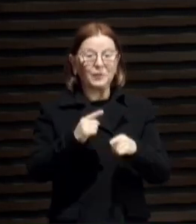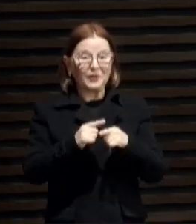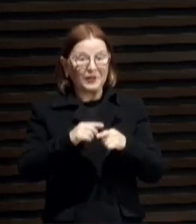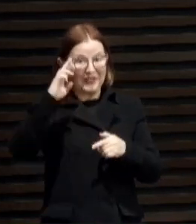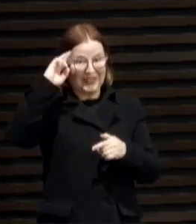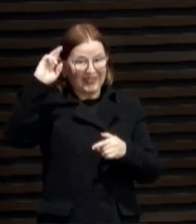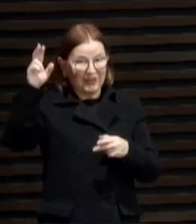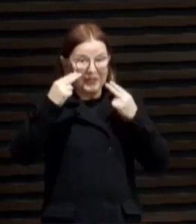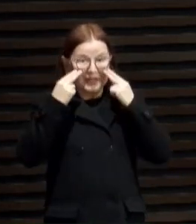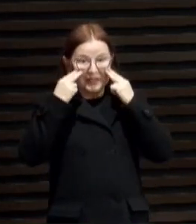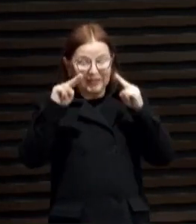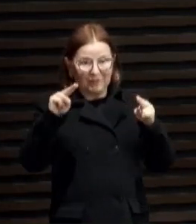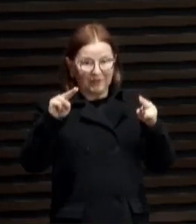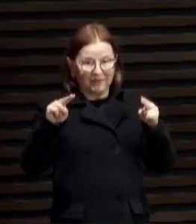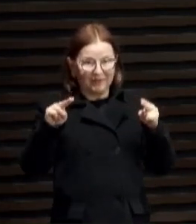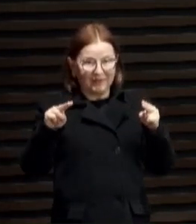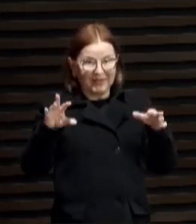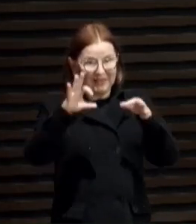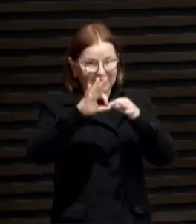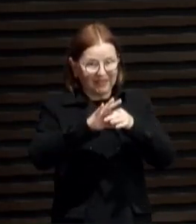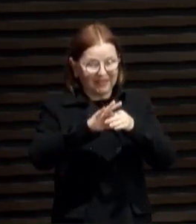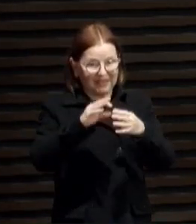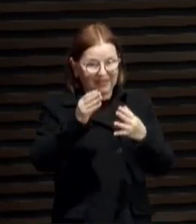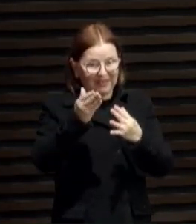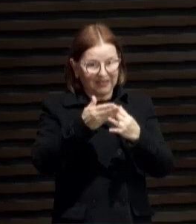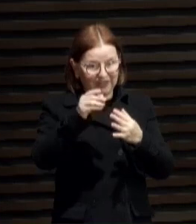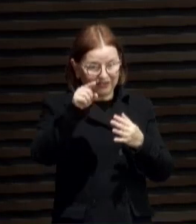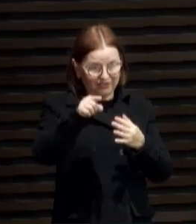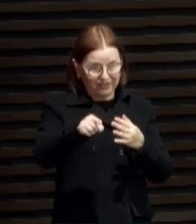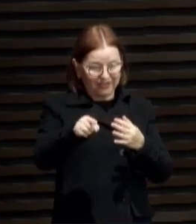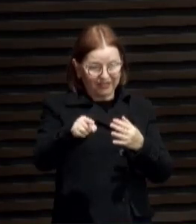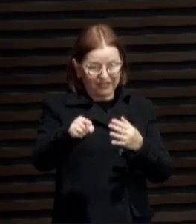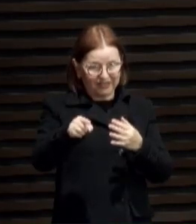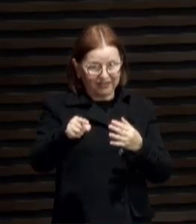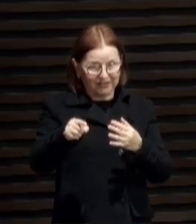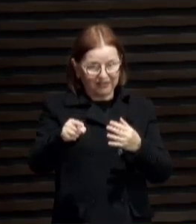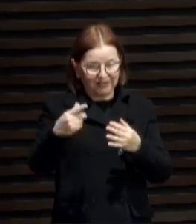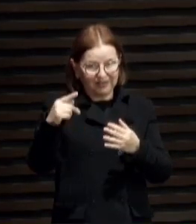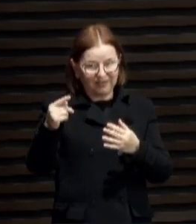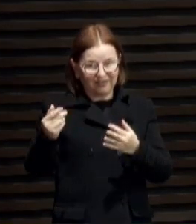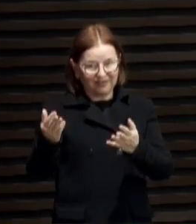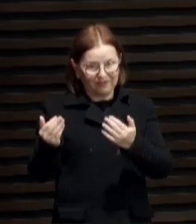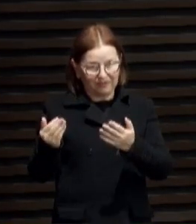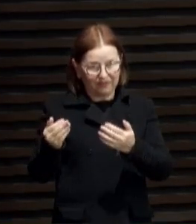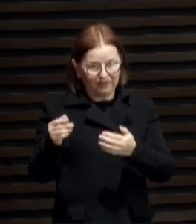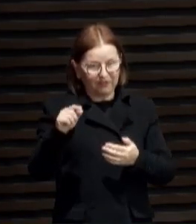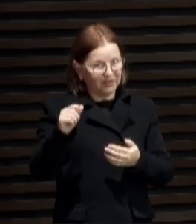foi testemunha da aliança entre ti e a tua mocidade, com a qual fostes desleal.